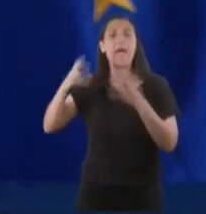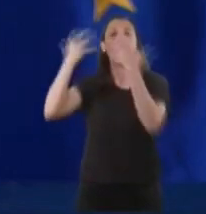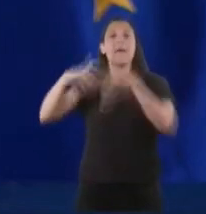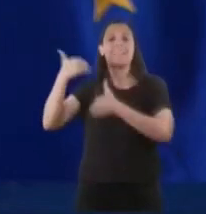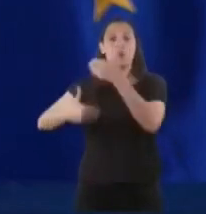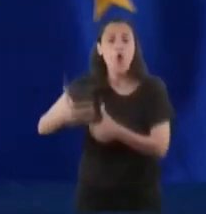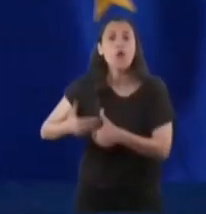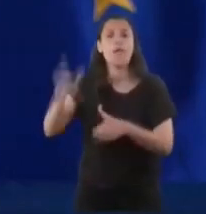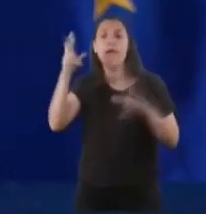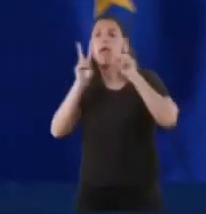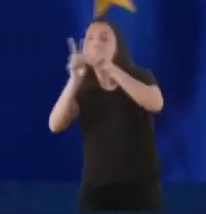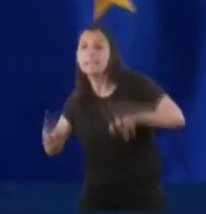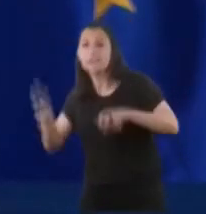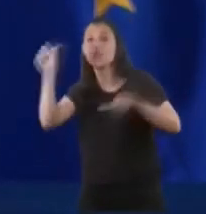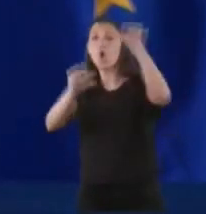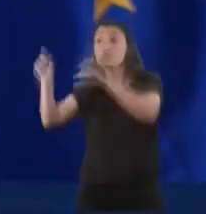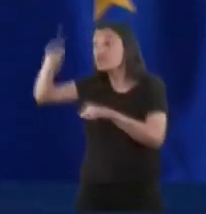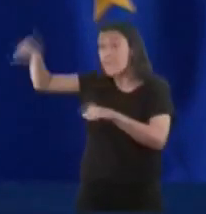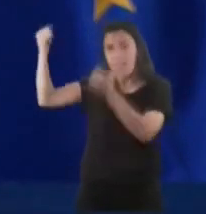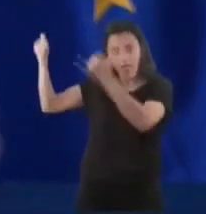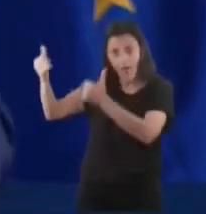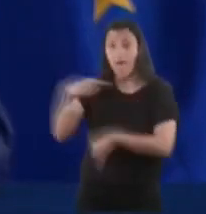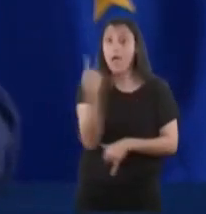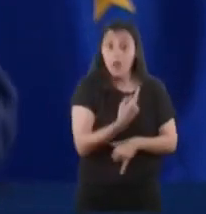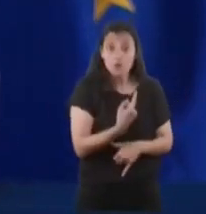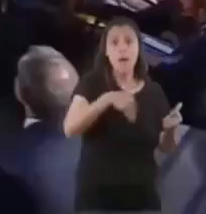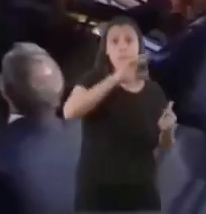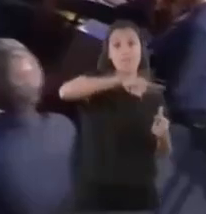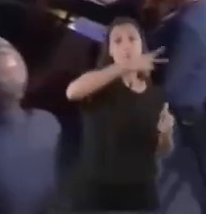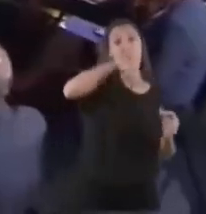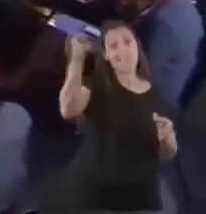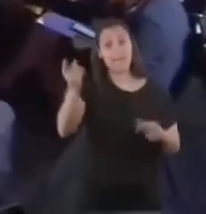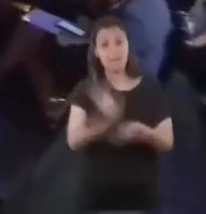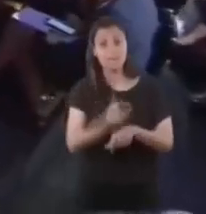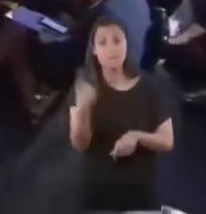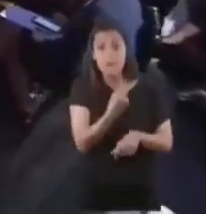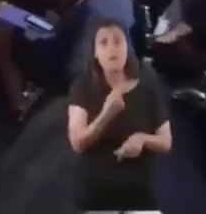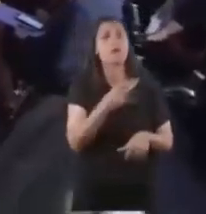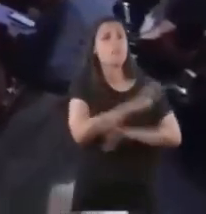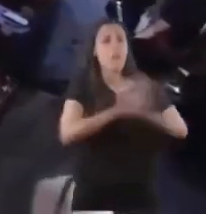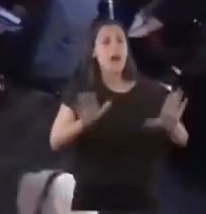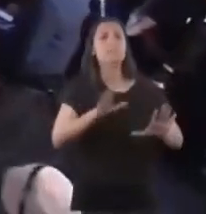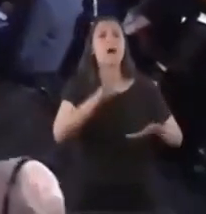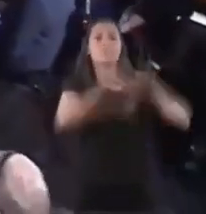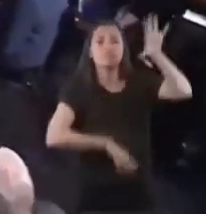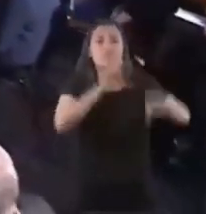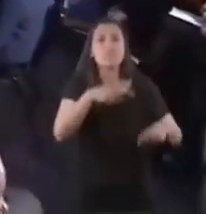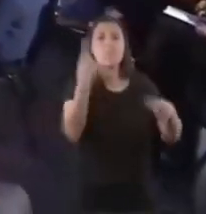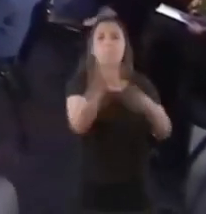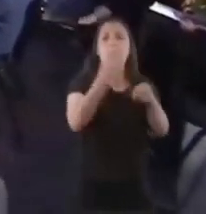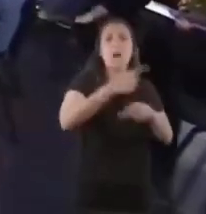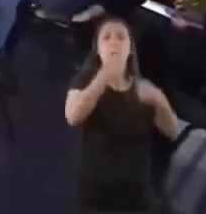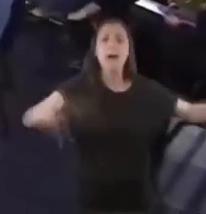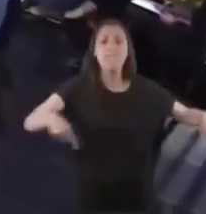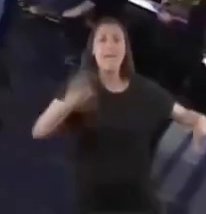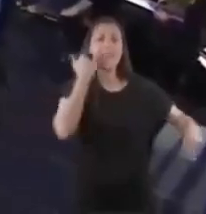nossas consciências Enquanto essa desigualdade existir de que o presidente argentino o Brasil não está presente na reunião desta quinta-feira uma